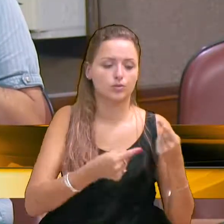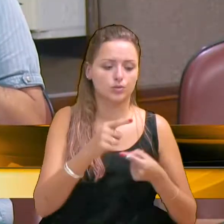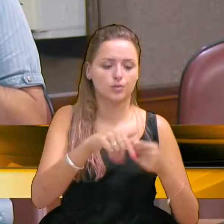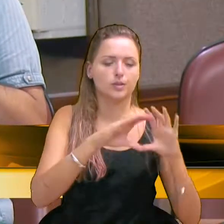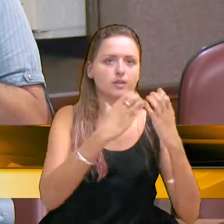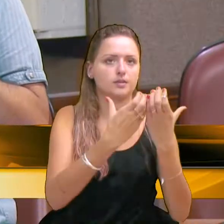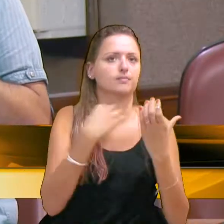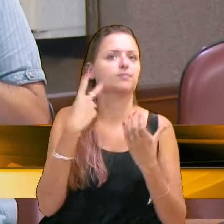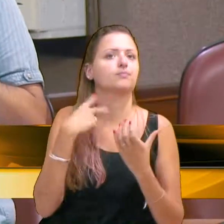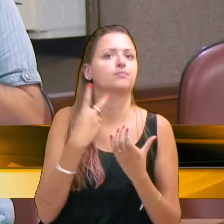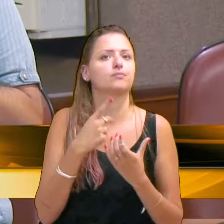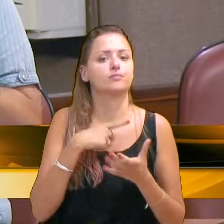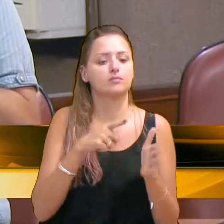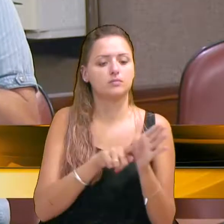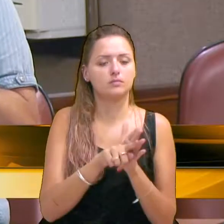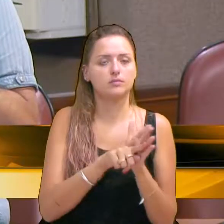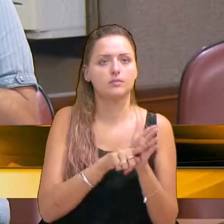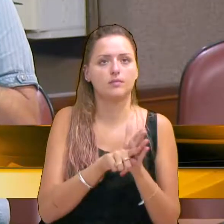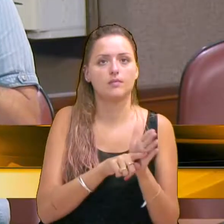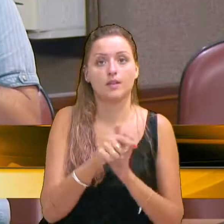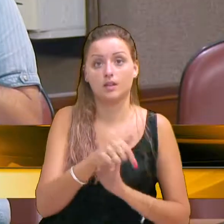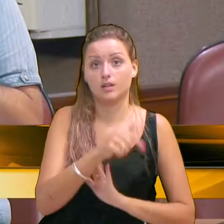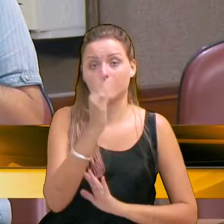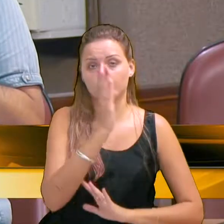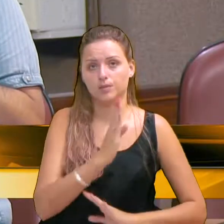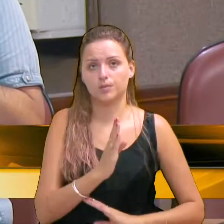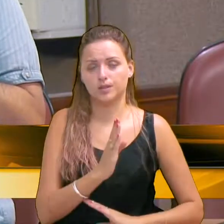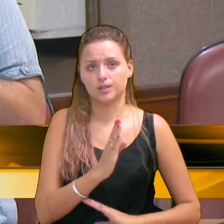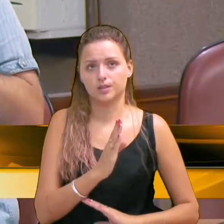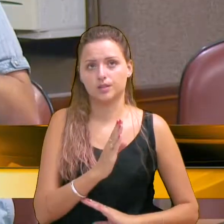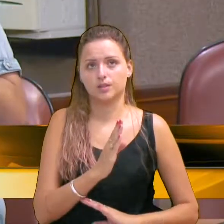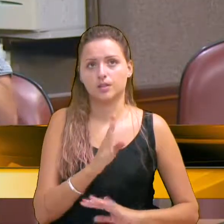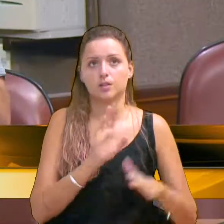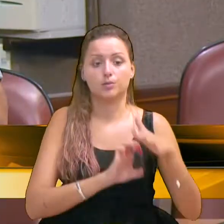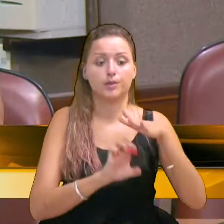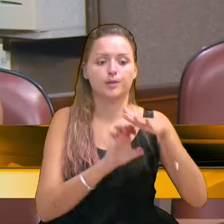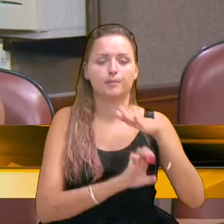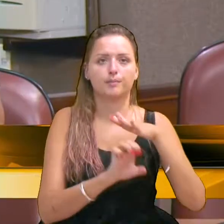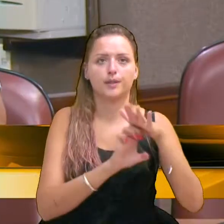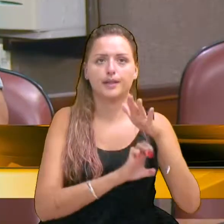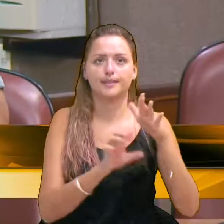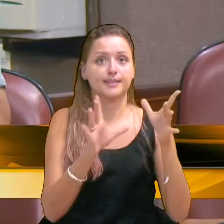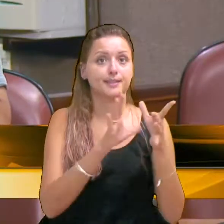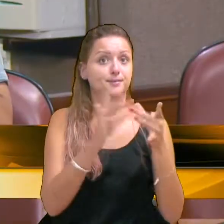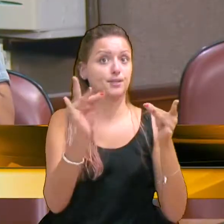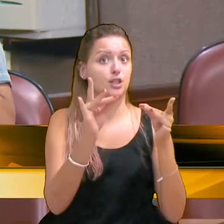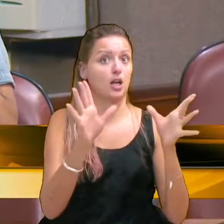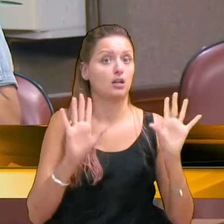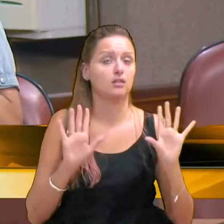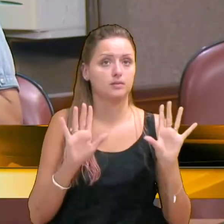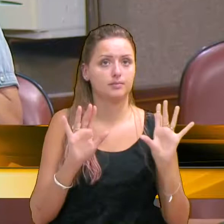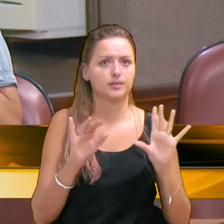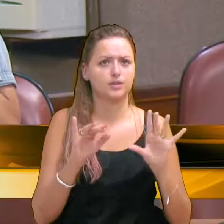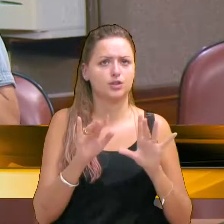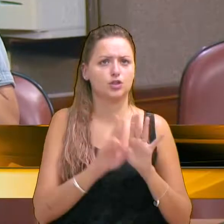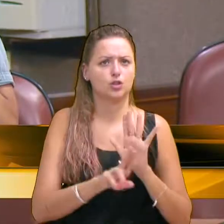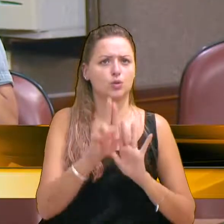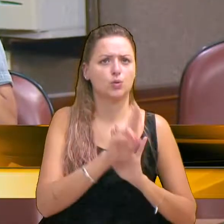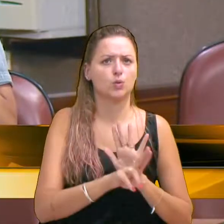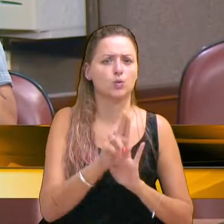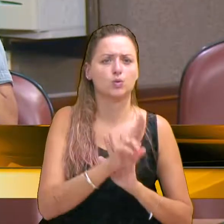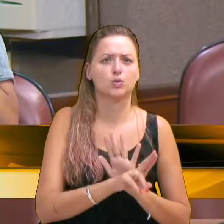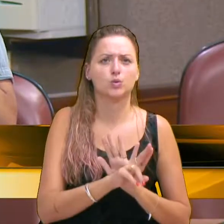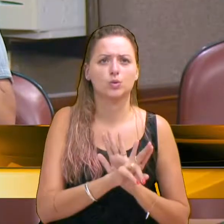Vereadores, que está sendo investigada, Cristiane Brasil, uma empresa fantasma da própria família, de verbas parlamentares que ela